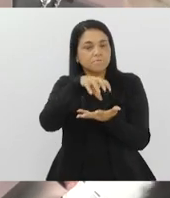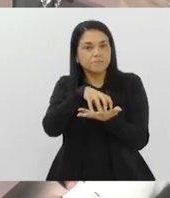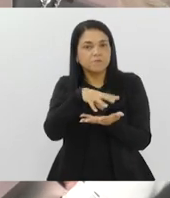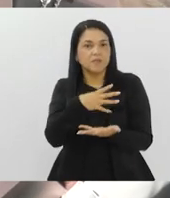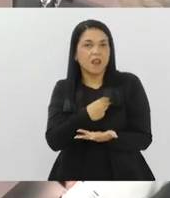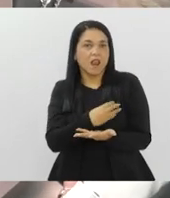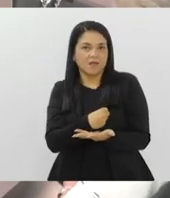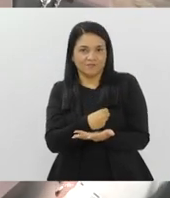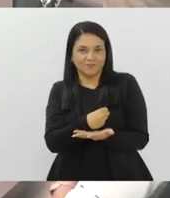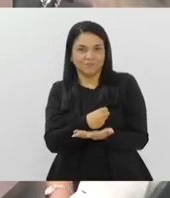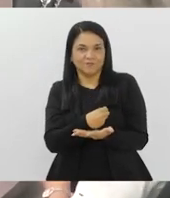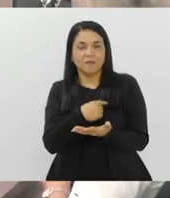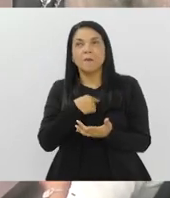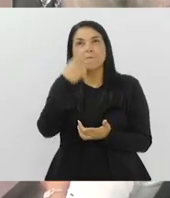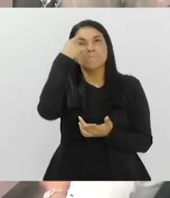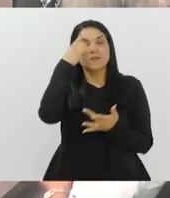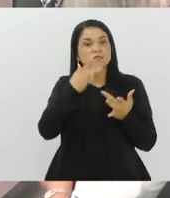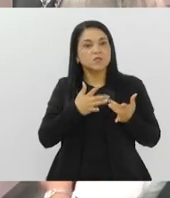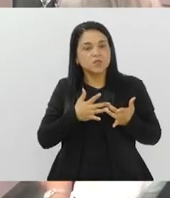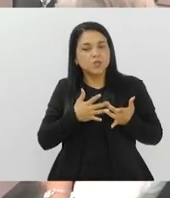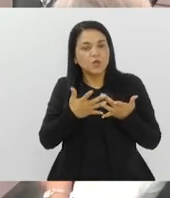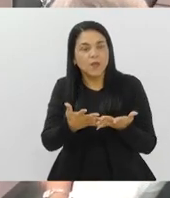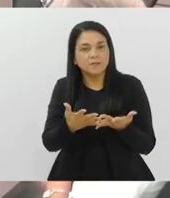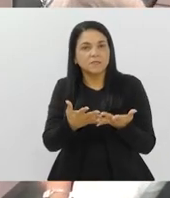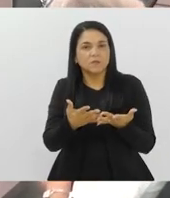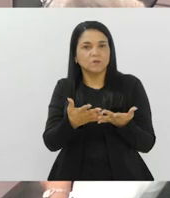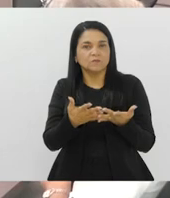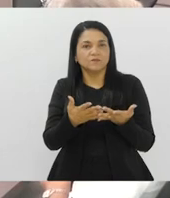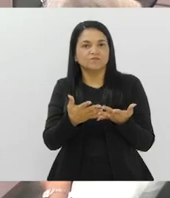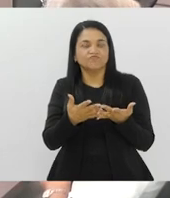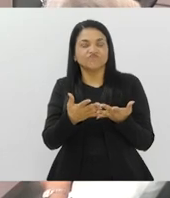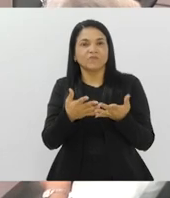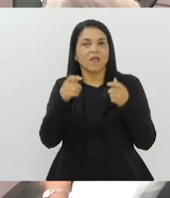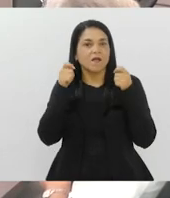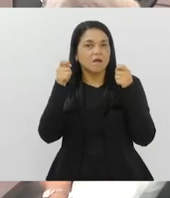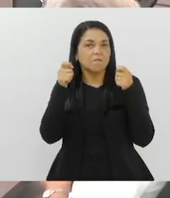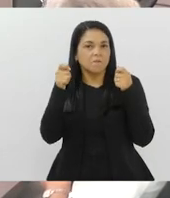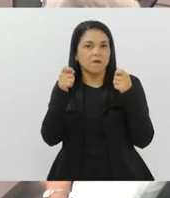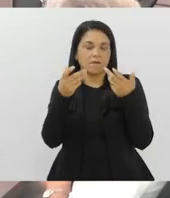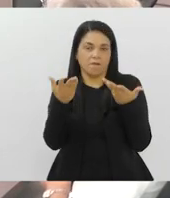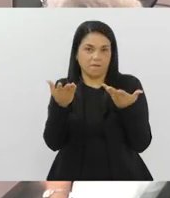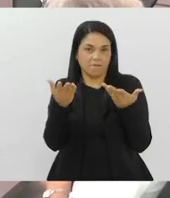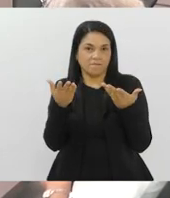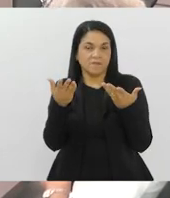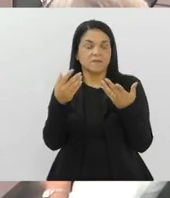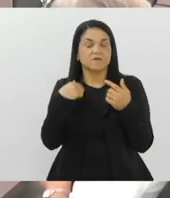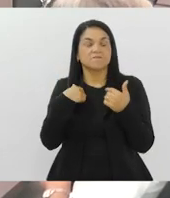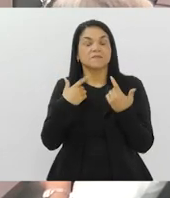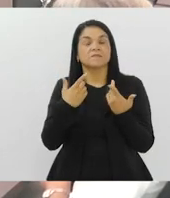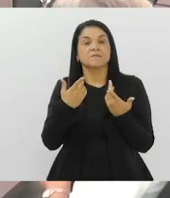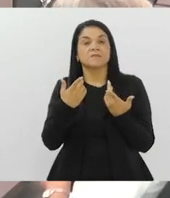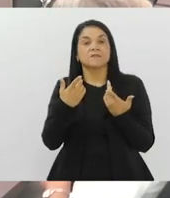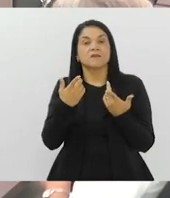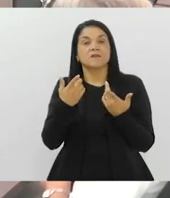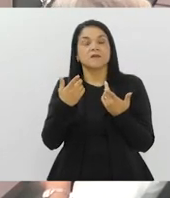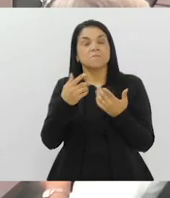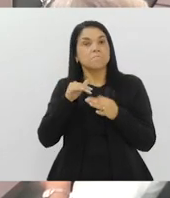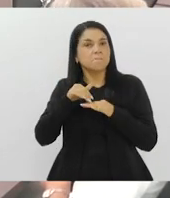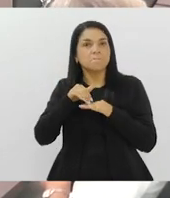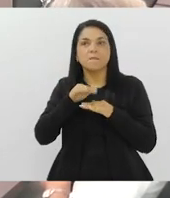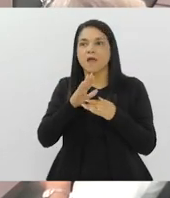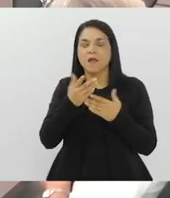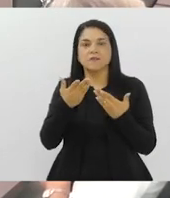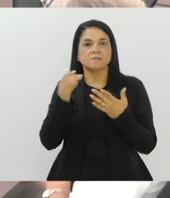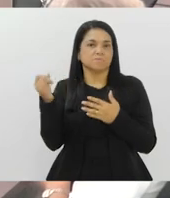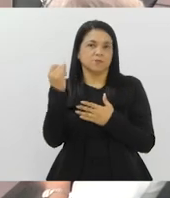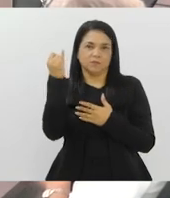na doação, que é o que está sempre, né, na mídia, a campanha de doação de leite. Mas o banco de leite é mais do que isso, né? O banco de